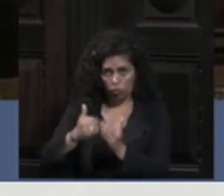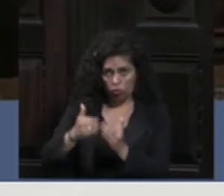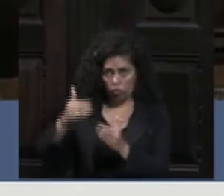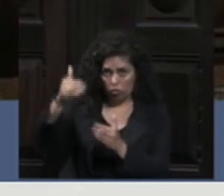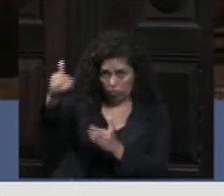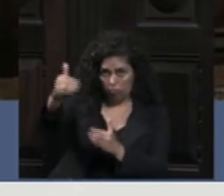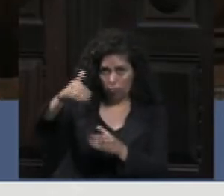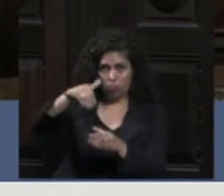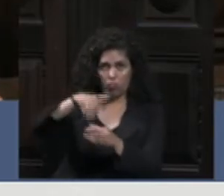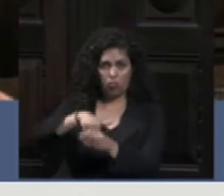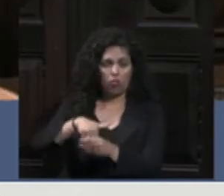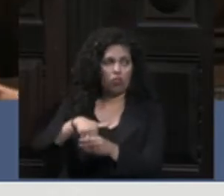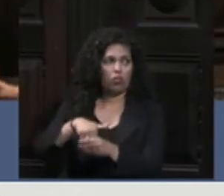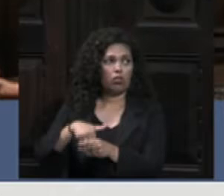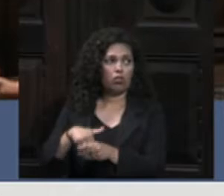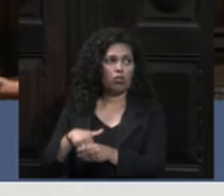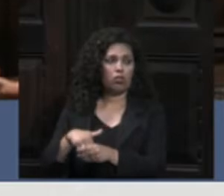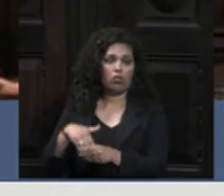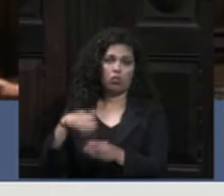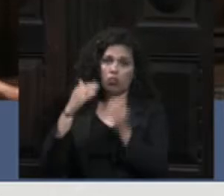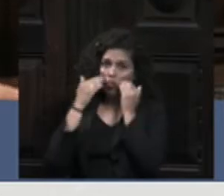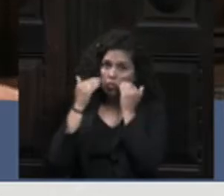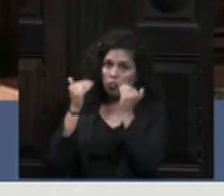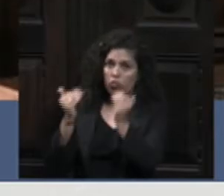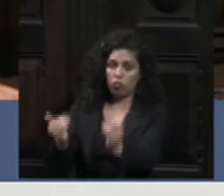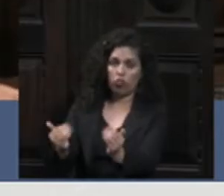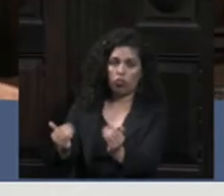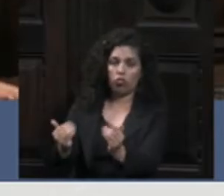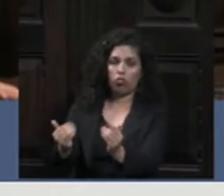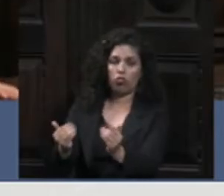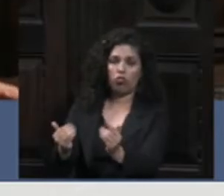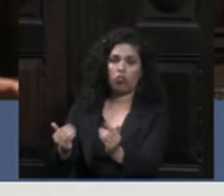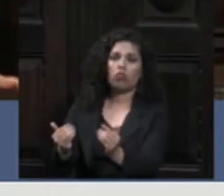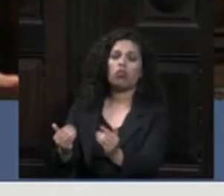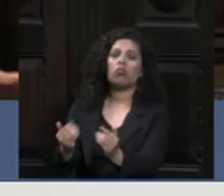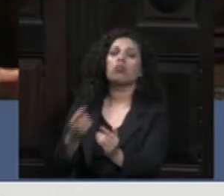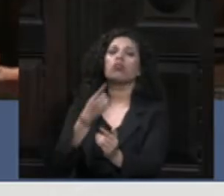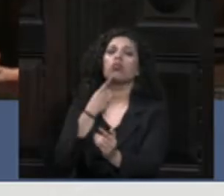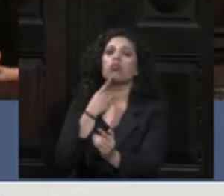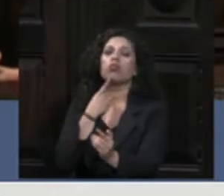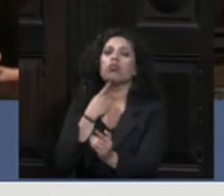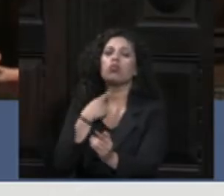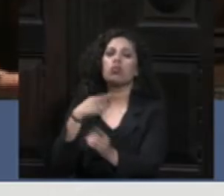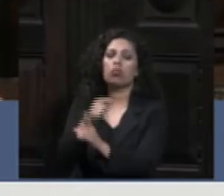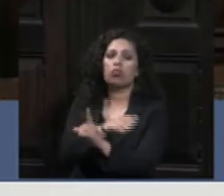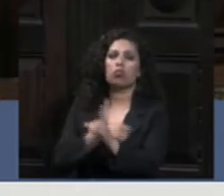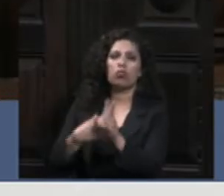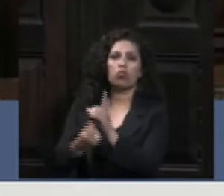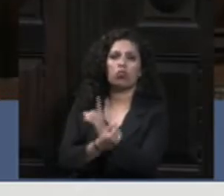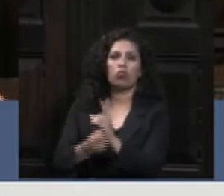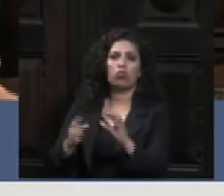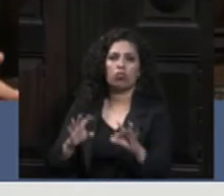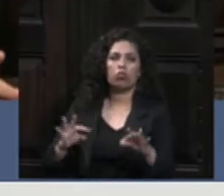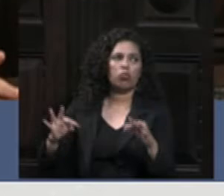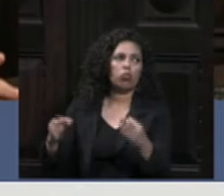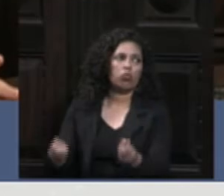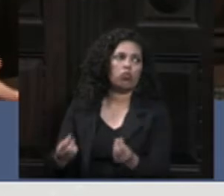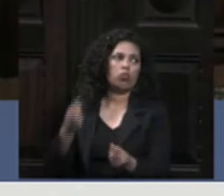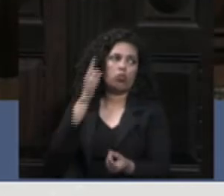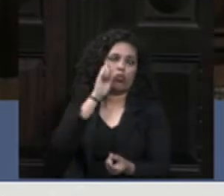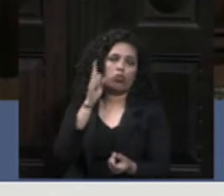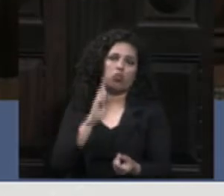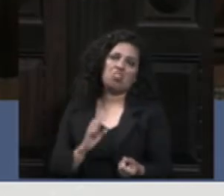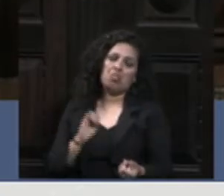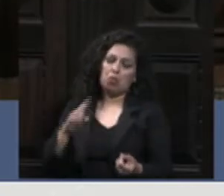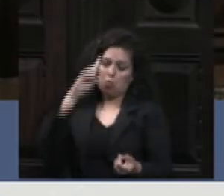acontecerá e definirá os representantes do nosso povo. Não sei se